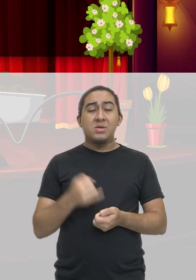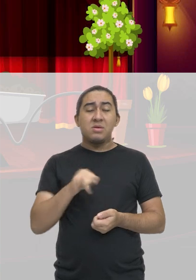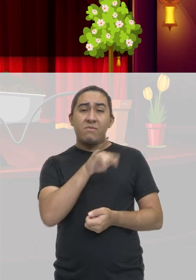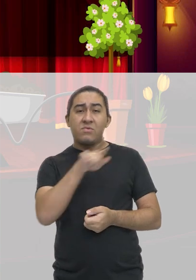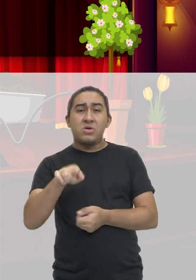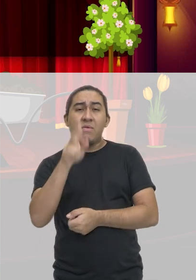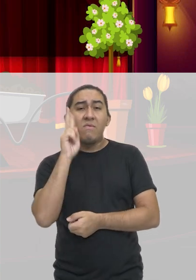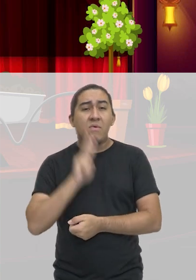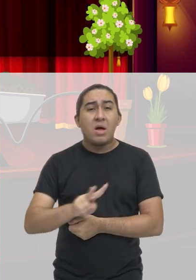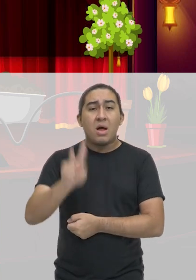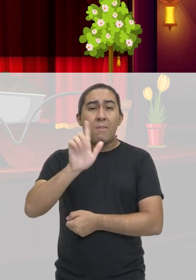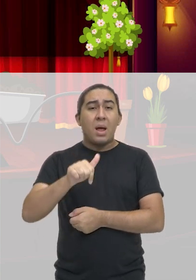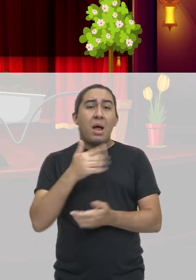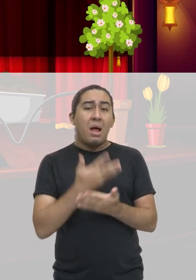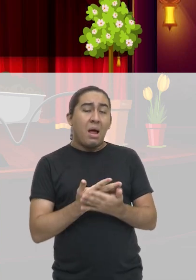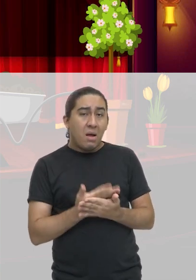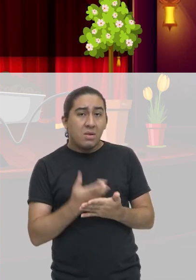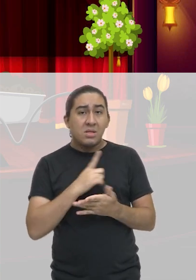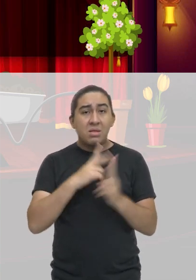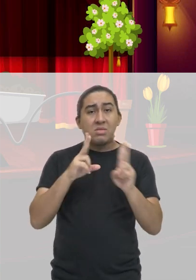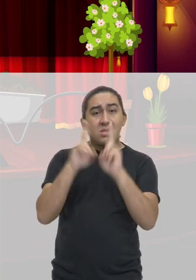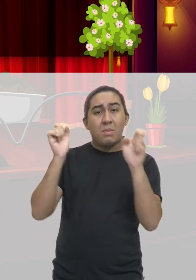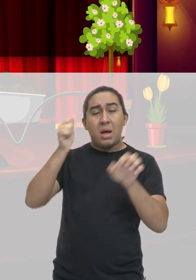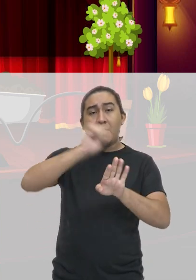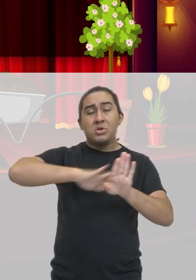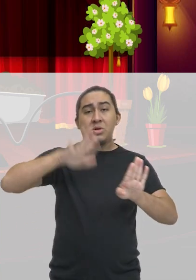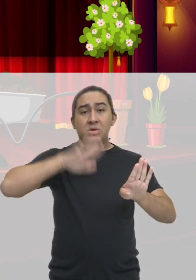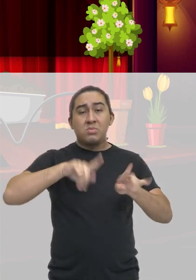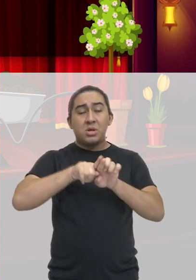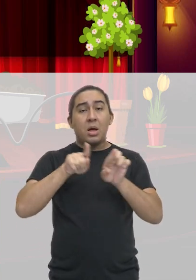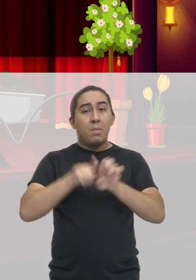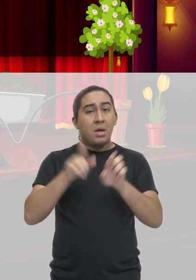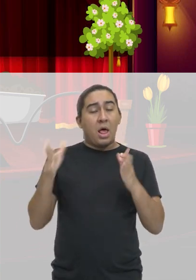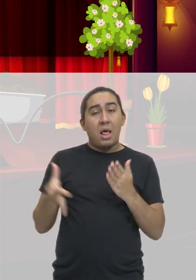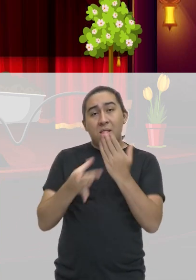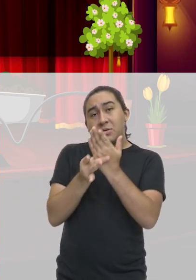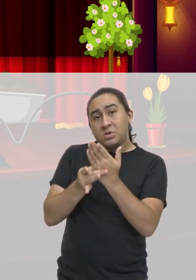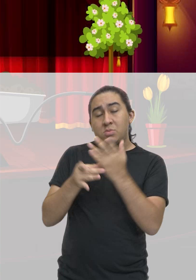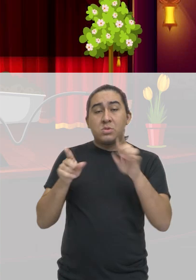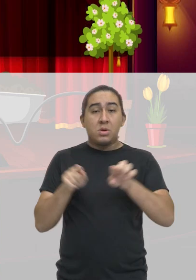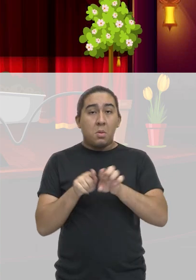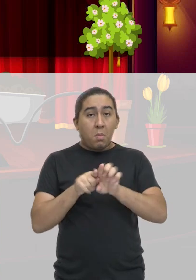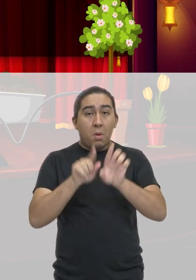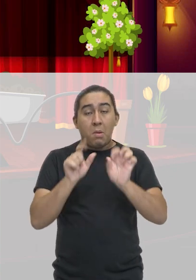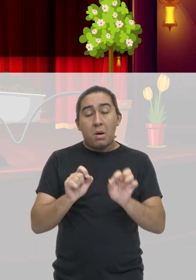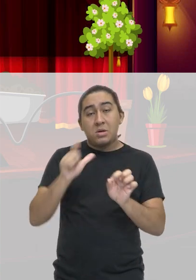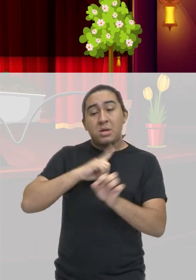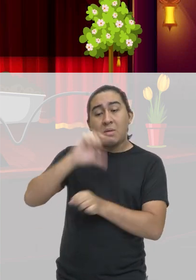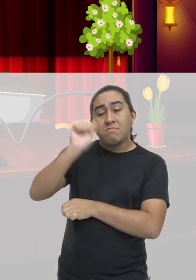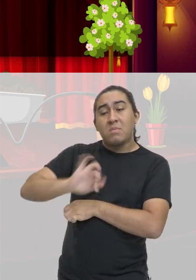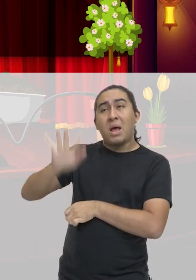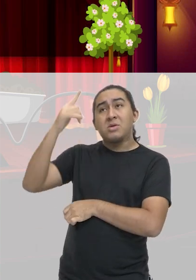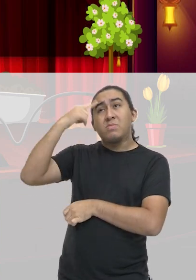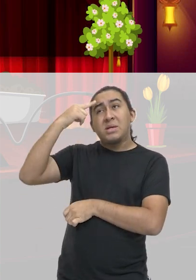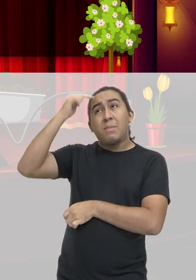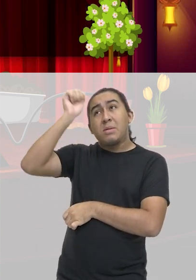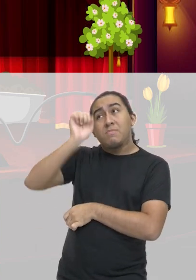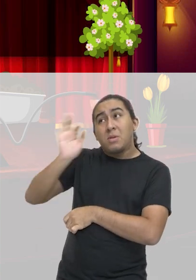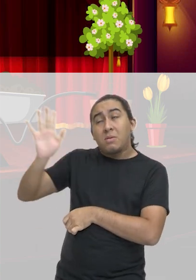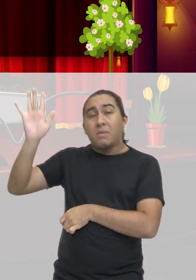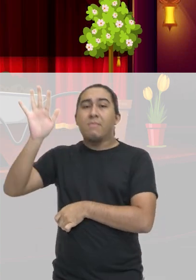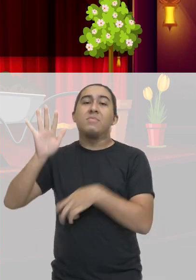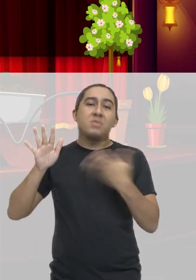uma aula que fala sobre o abstracionismo, sobre o realismo, sobre as imagens figurativas, então vocês já